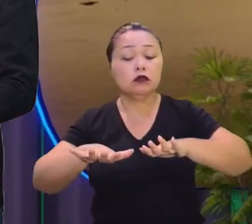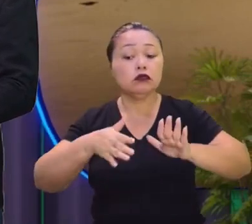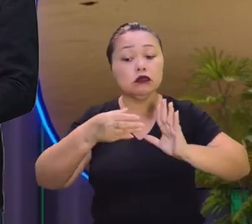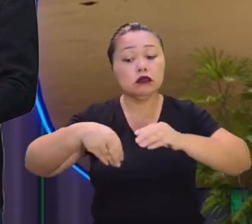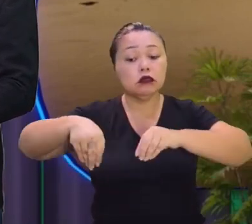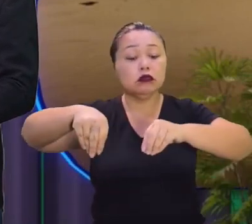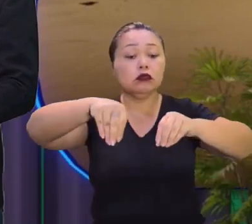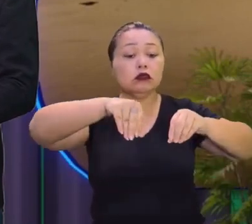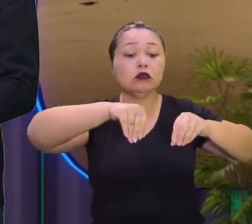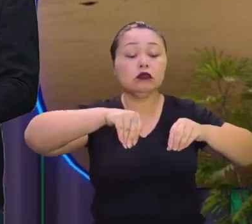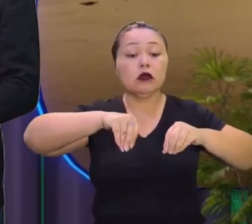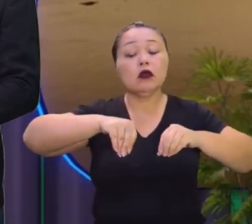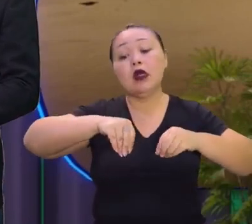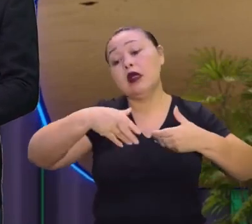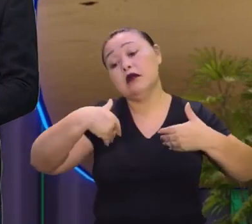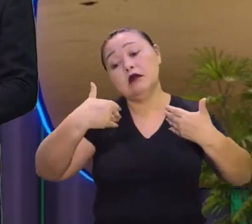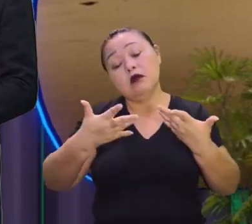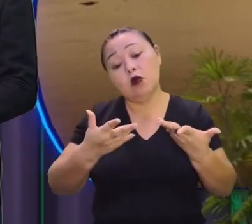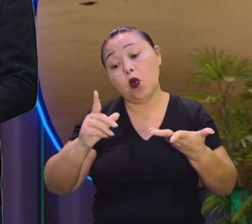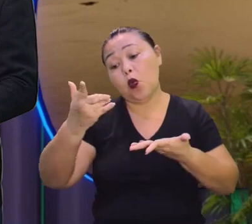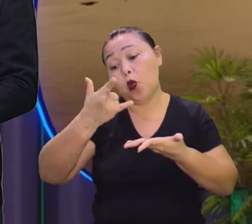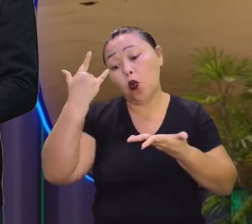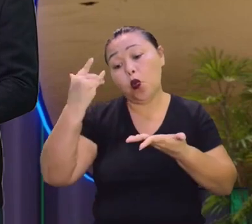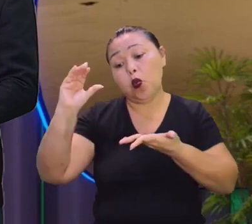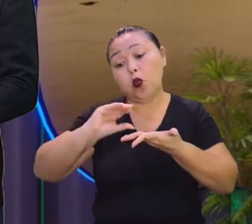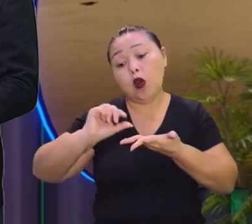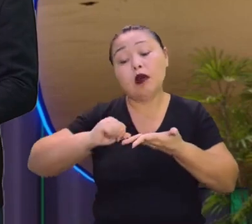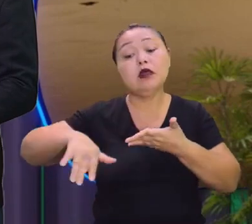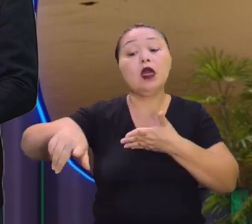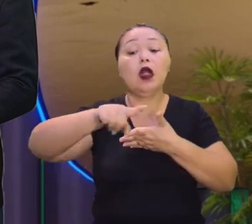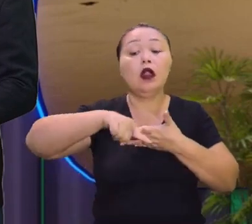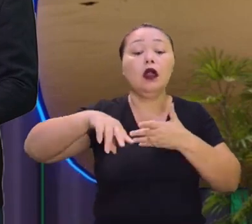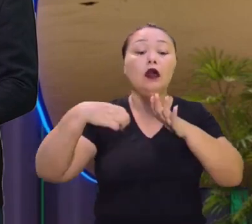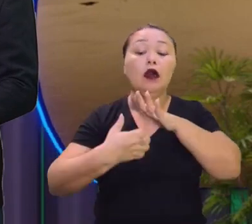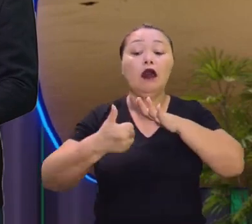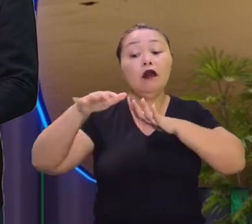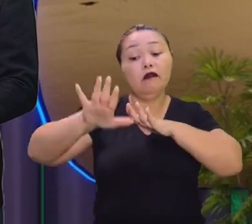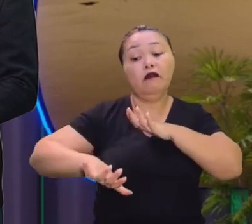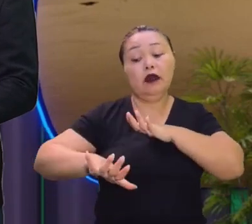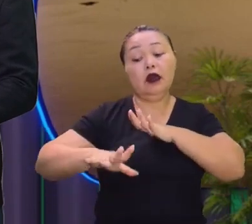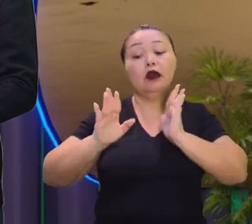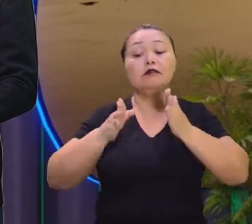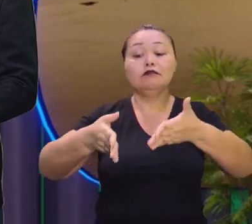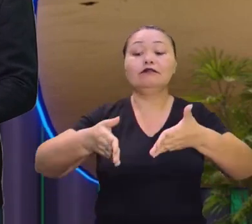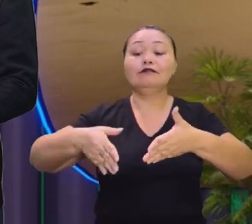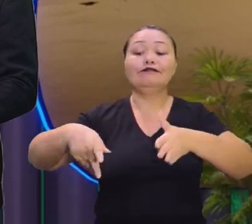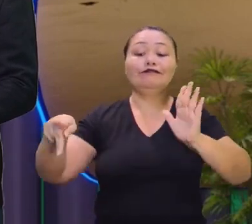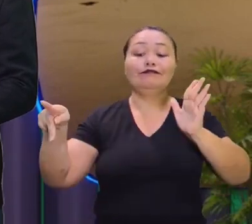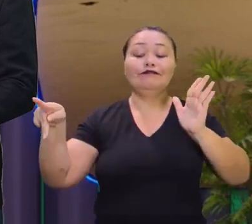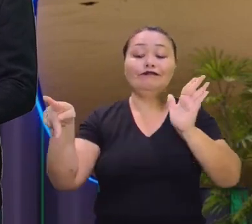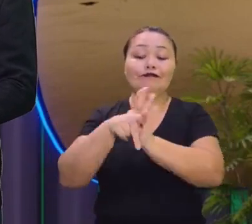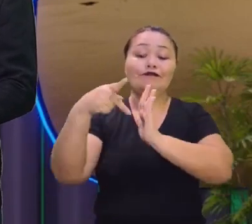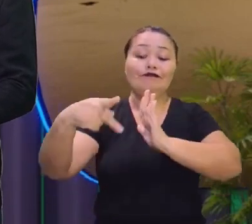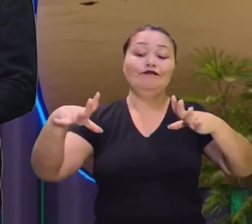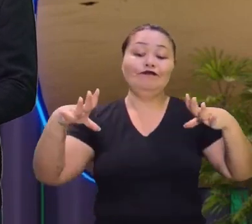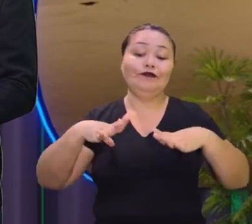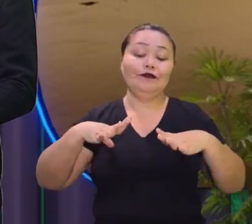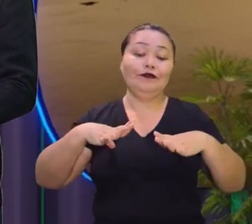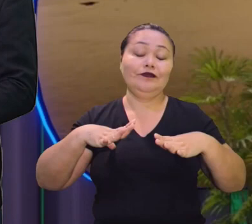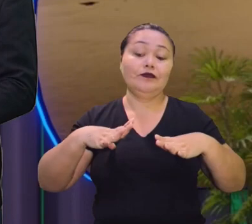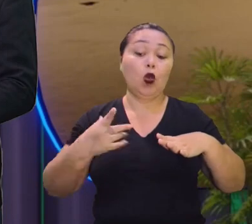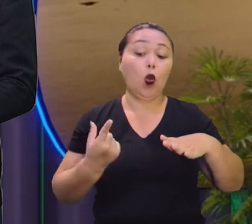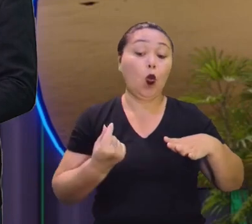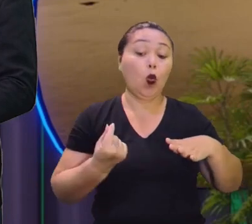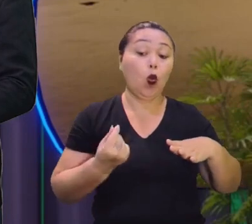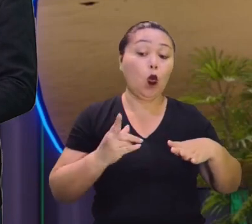num território, nem sempre o lucro maior daquela multinacional fica para aquela determinada cidade. O que acontece?